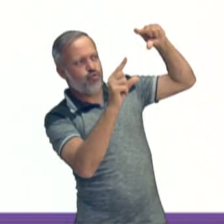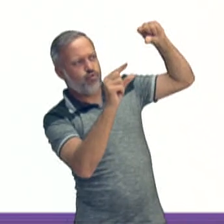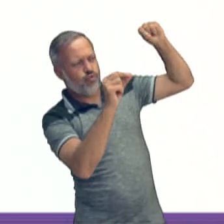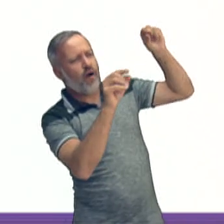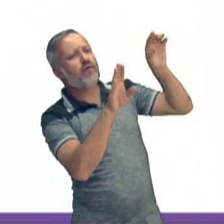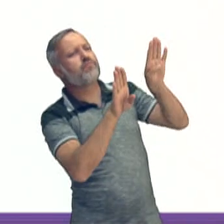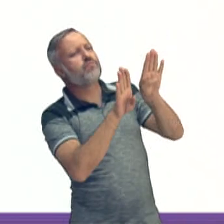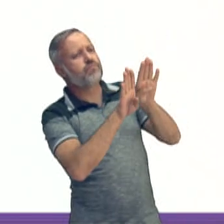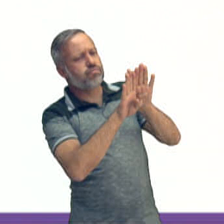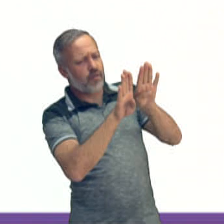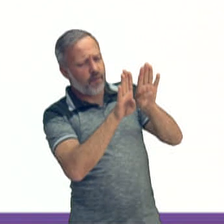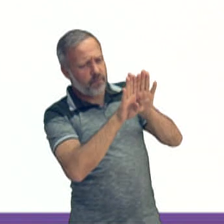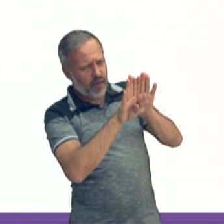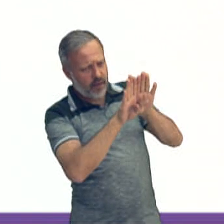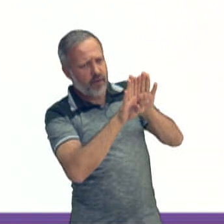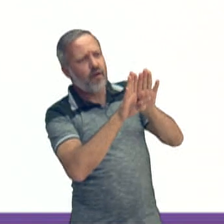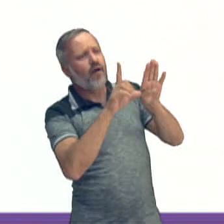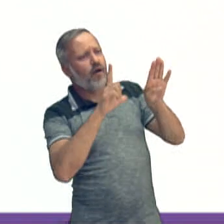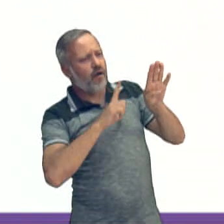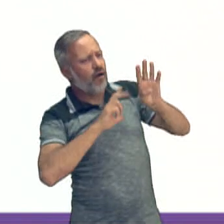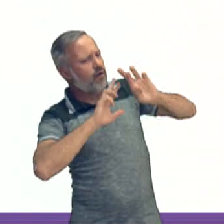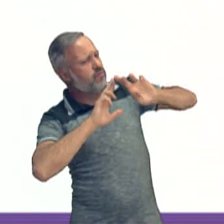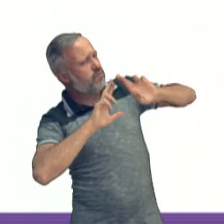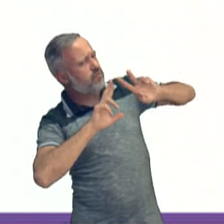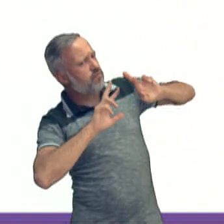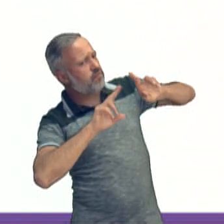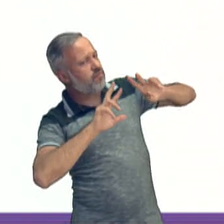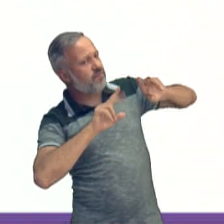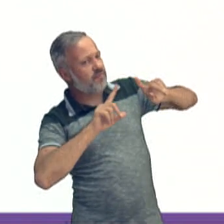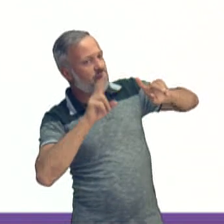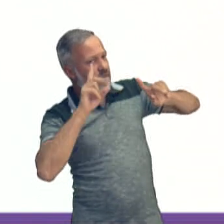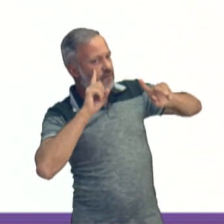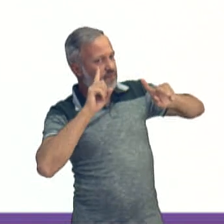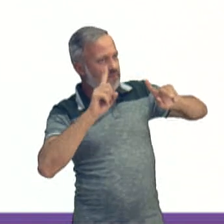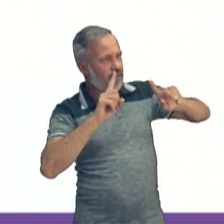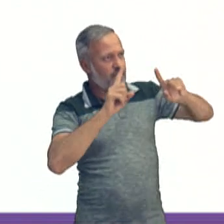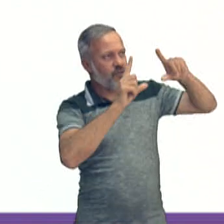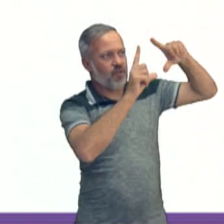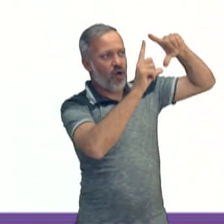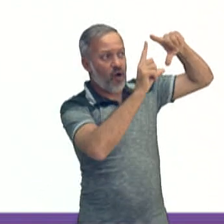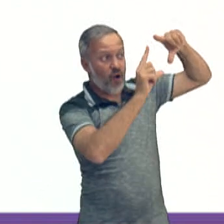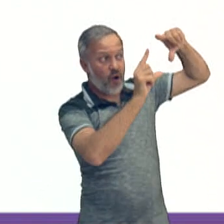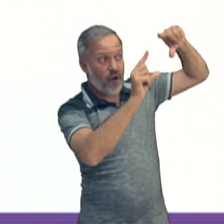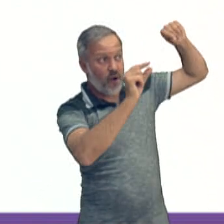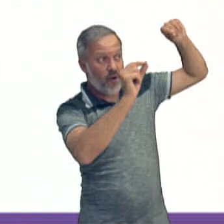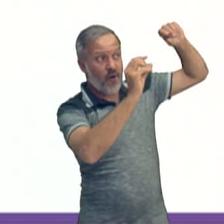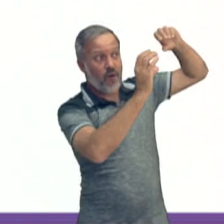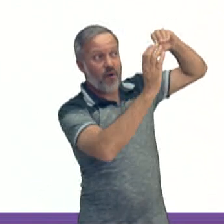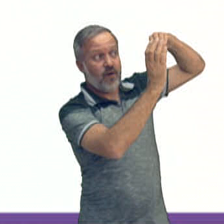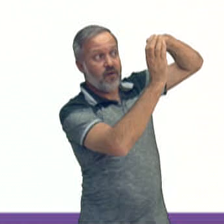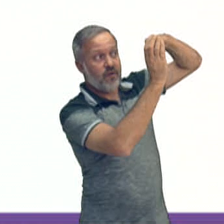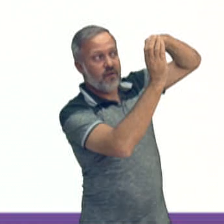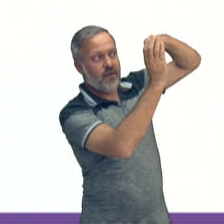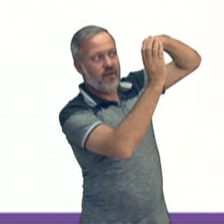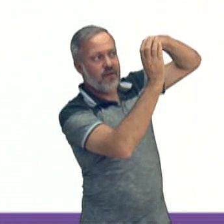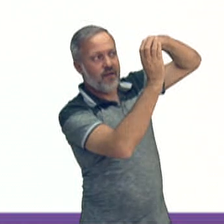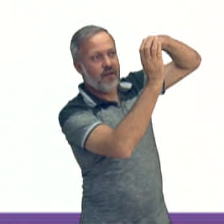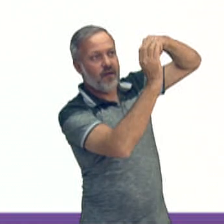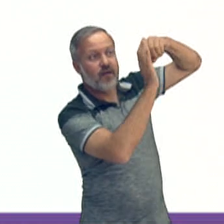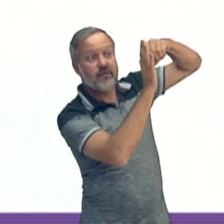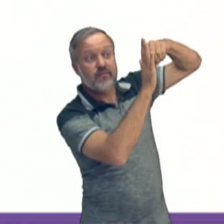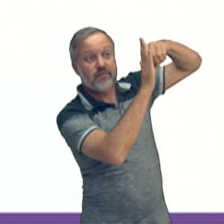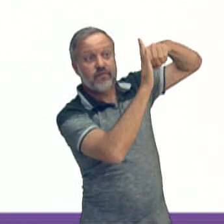Terra é que gira em torno do Sol e que a Terra, claro, é redonda. Por quê? Porque as fases da